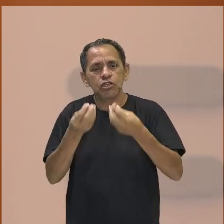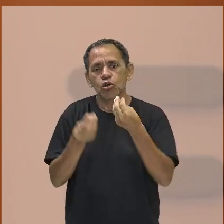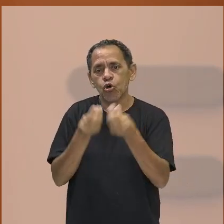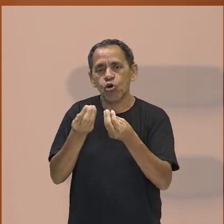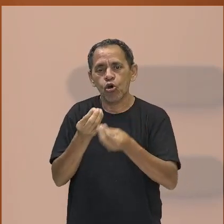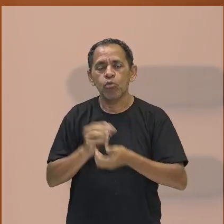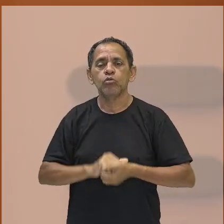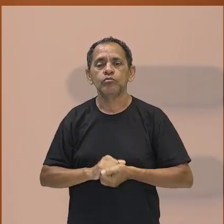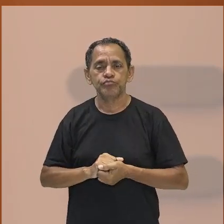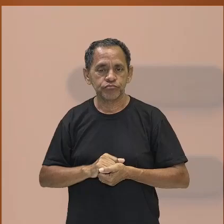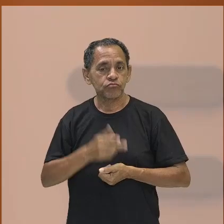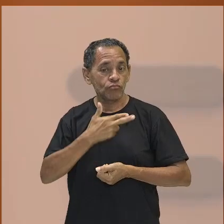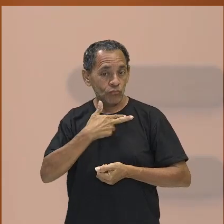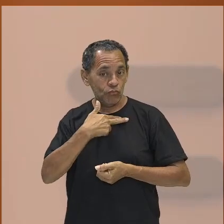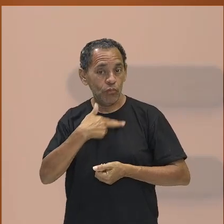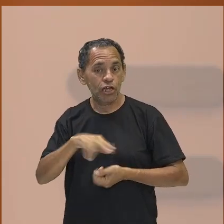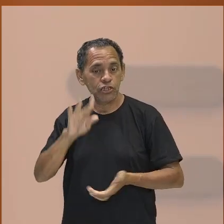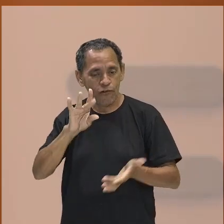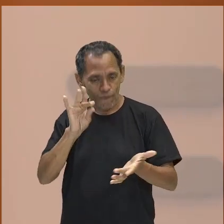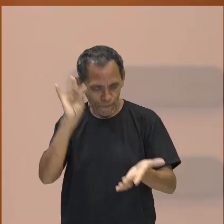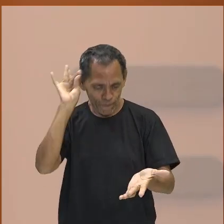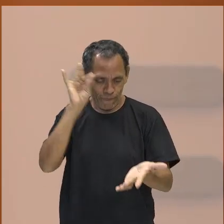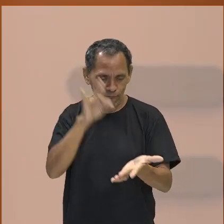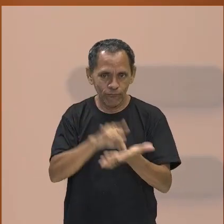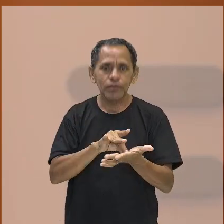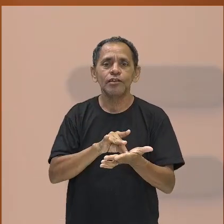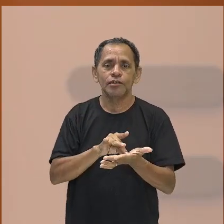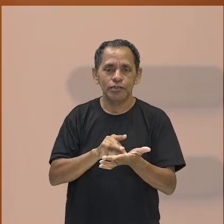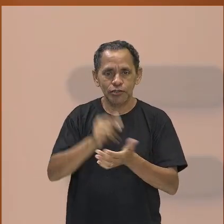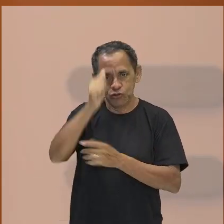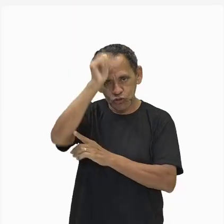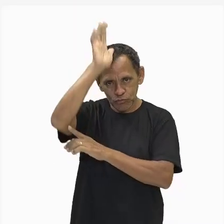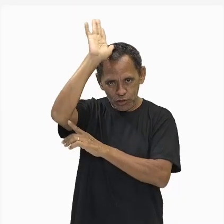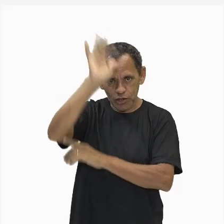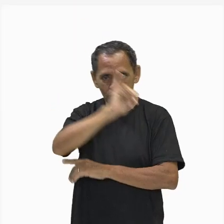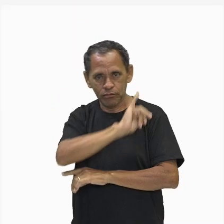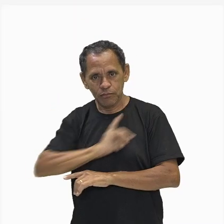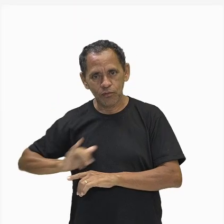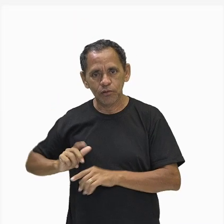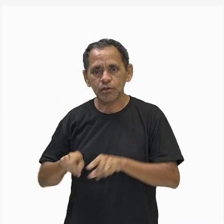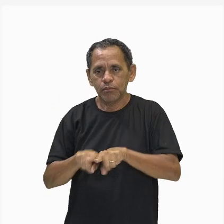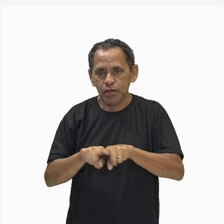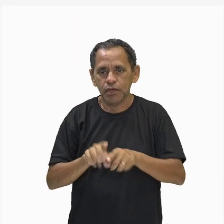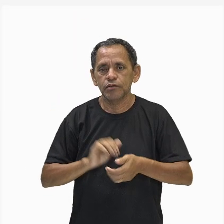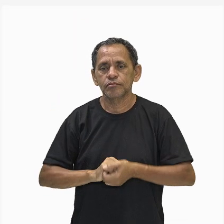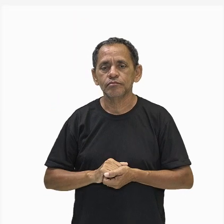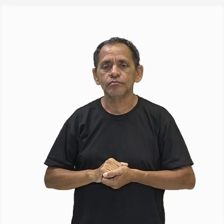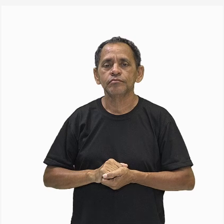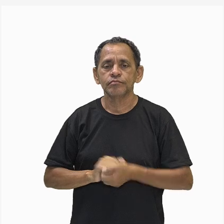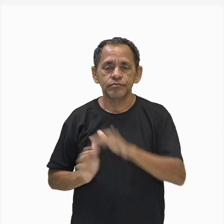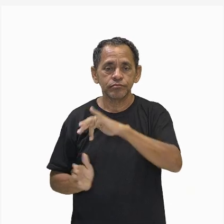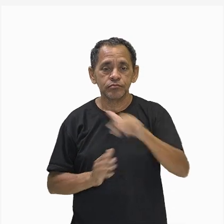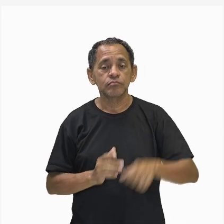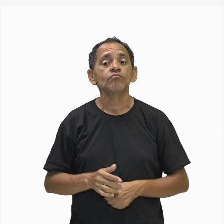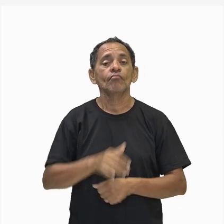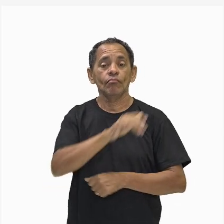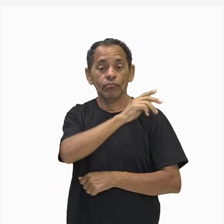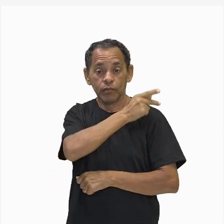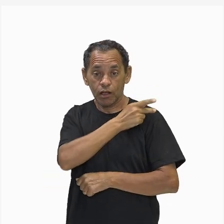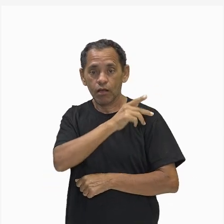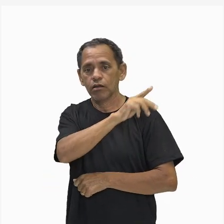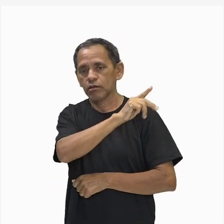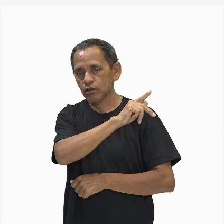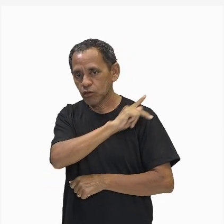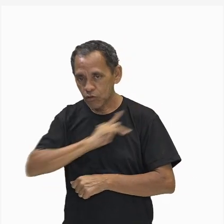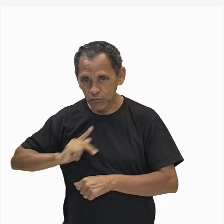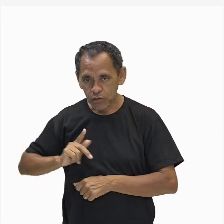pagã, até se transformar, então, numa religião oficial do Império. Vamos ver, então, aí o governo do Constantino. Foi com Constantino